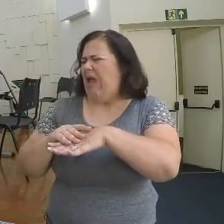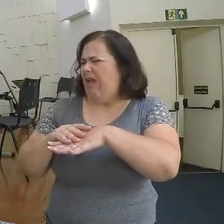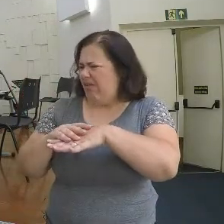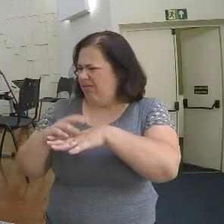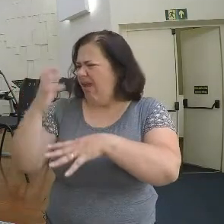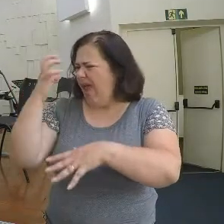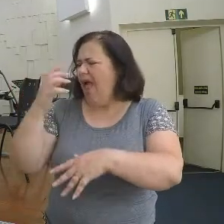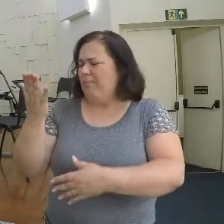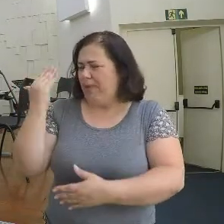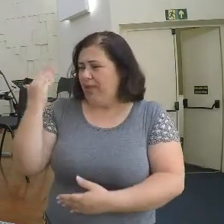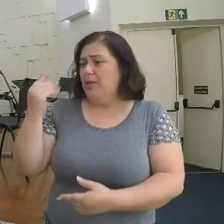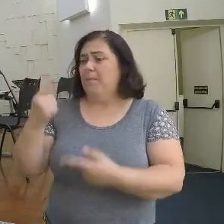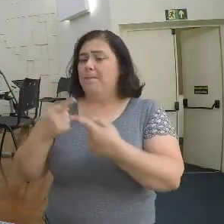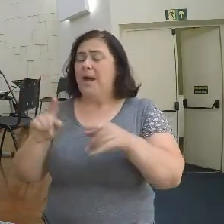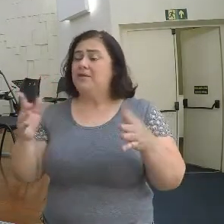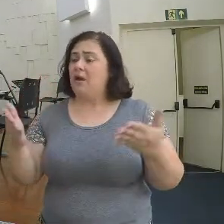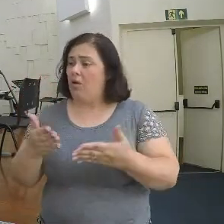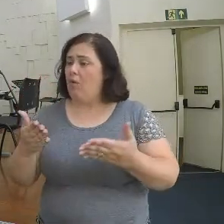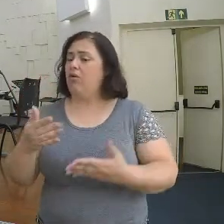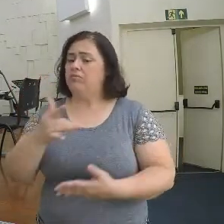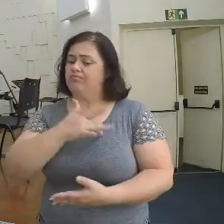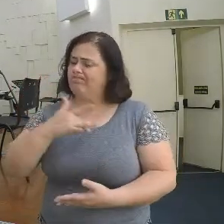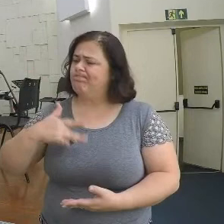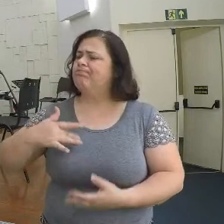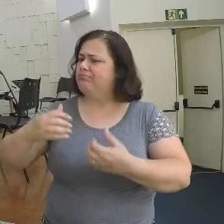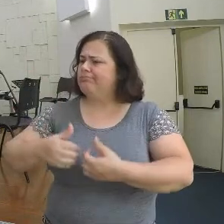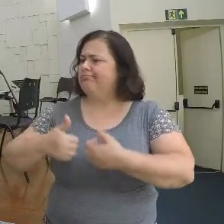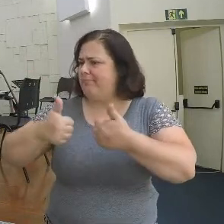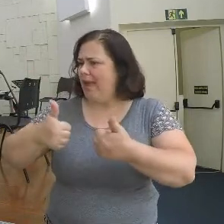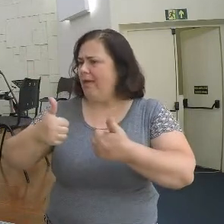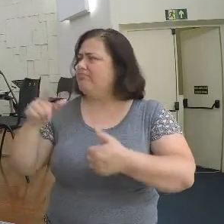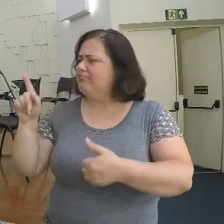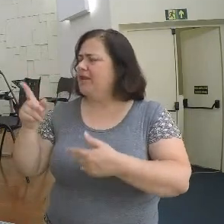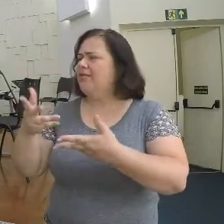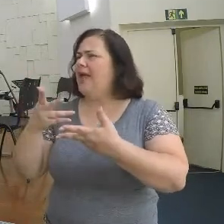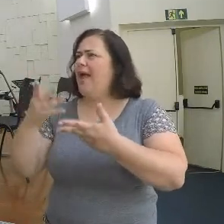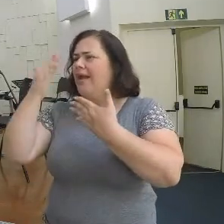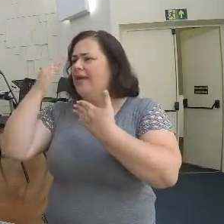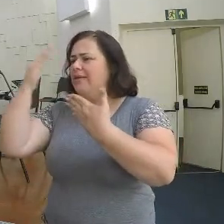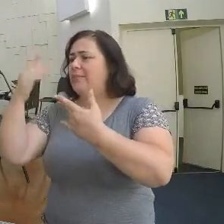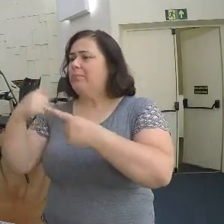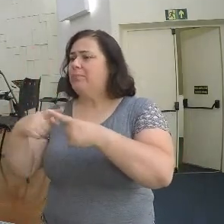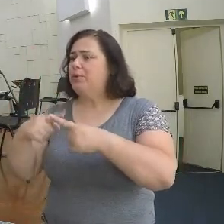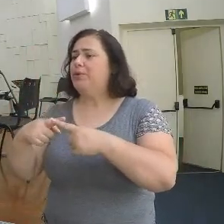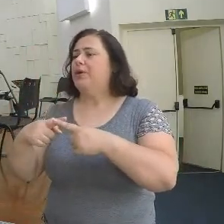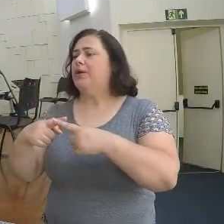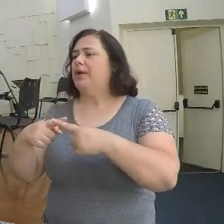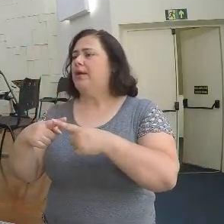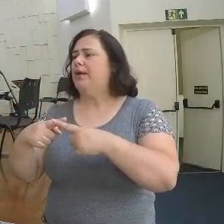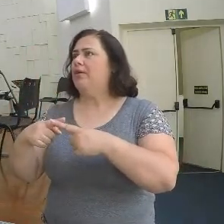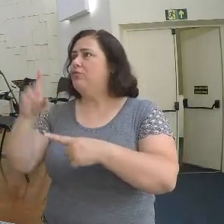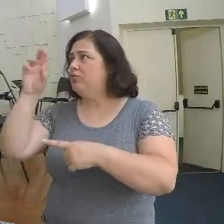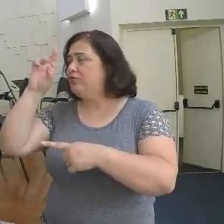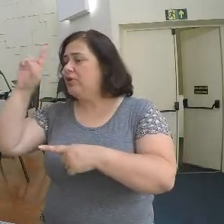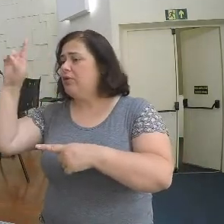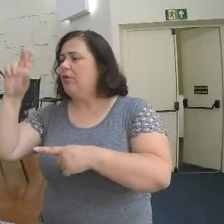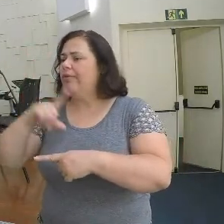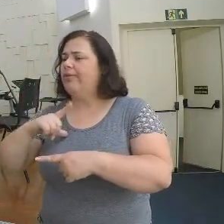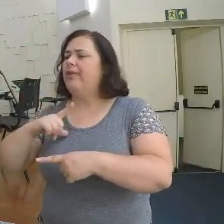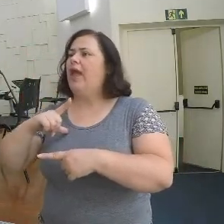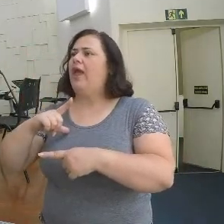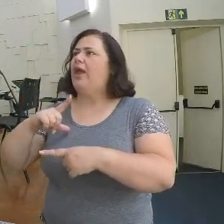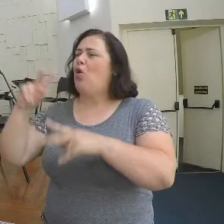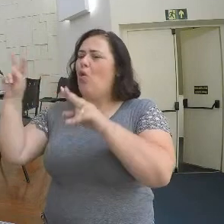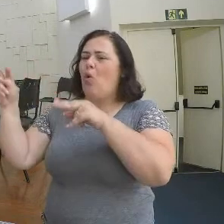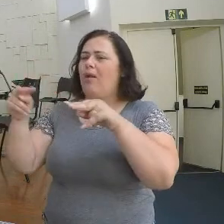Ruth Lomeu. Continuem orando por ela. Irmãos, eu quero convidar uma criança ou junior para agradecer a Deus pela vida